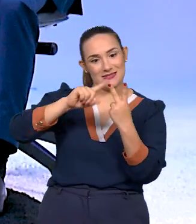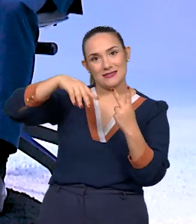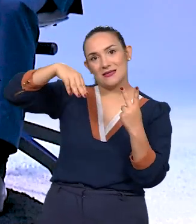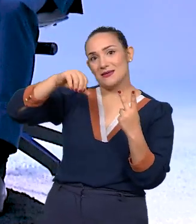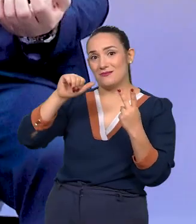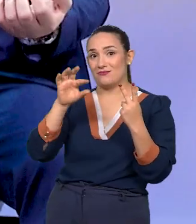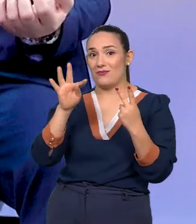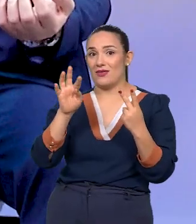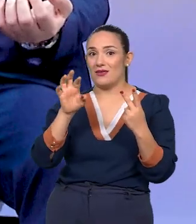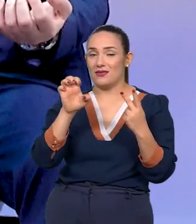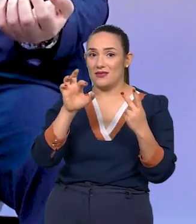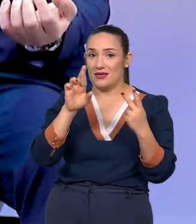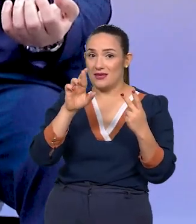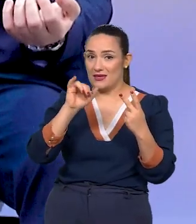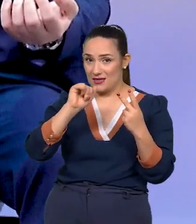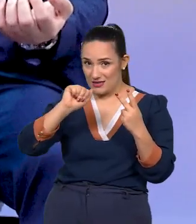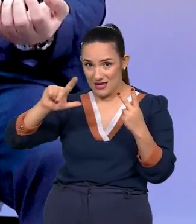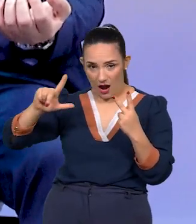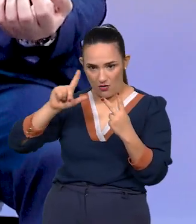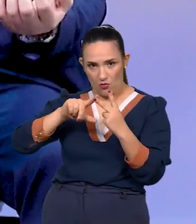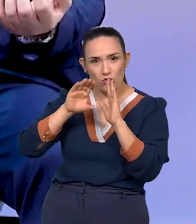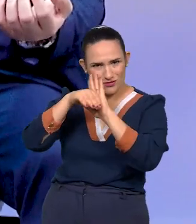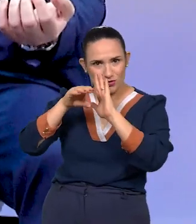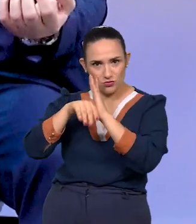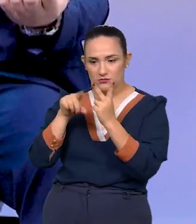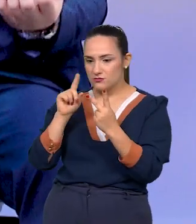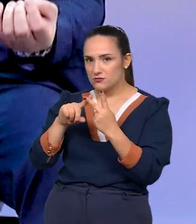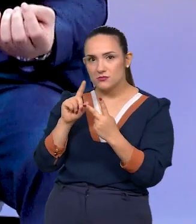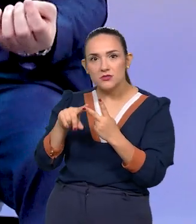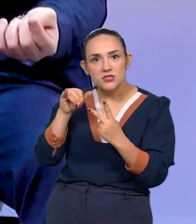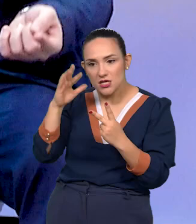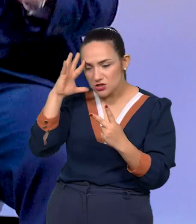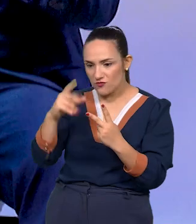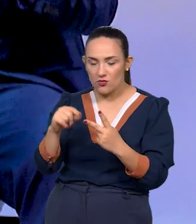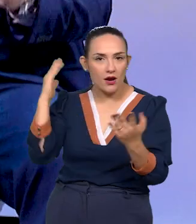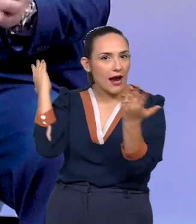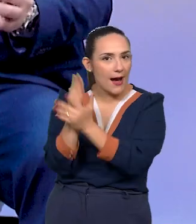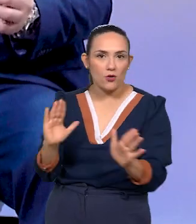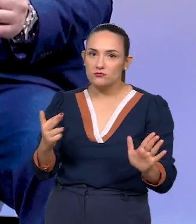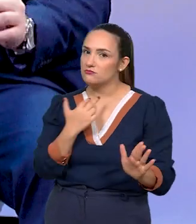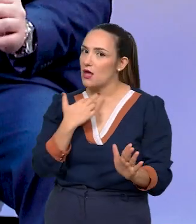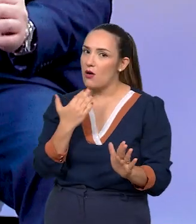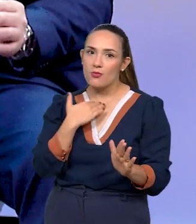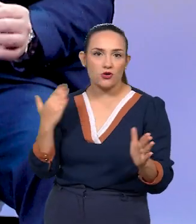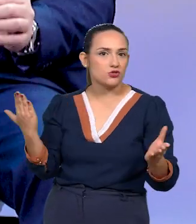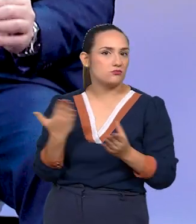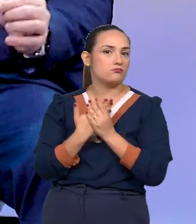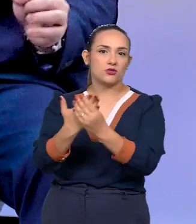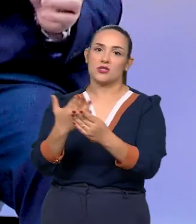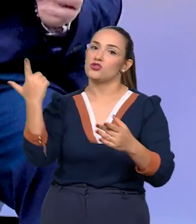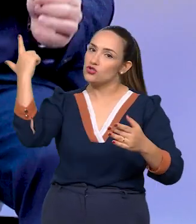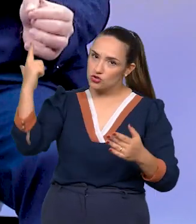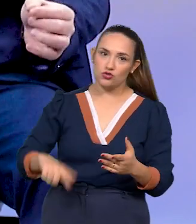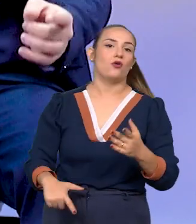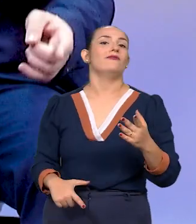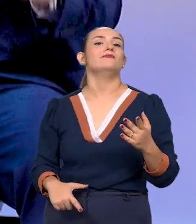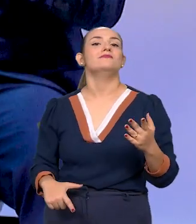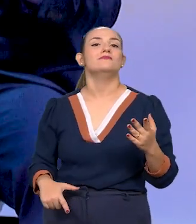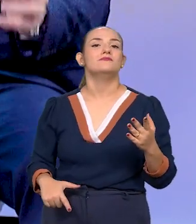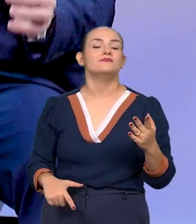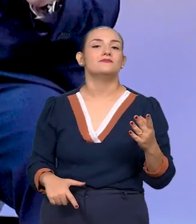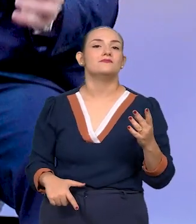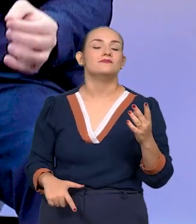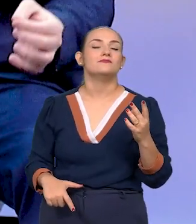julgada material, ela vale para todo e qualquer processo. E a grande peculiaridade dessa decisão do STF